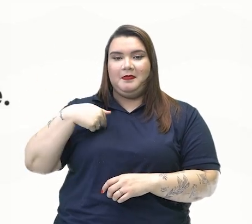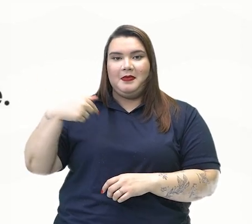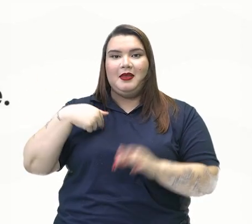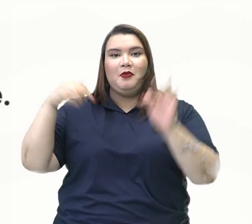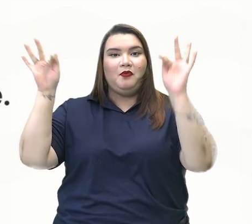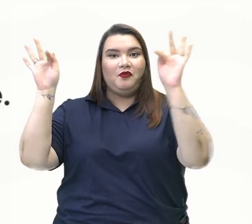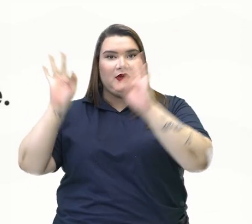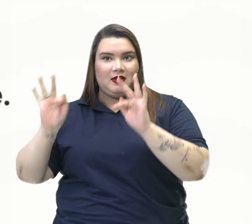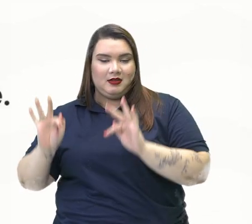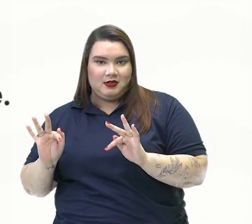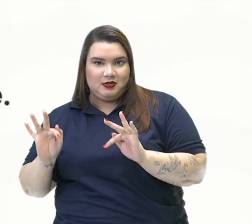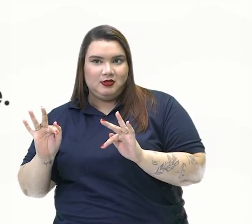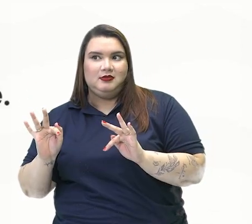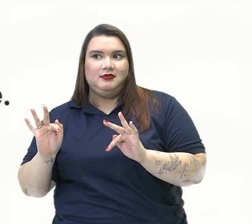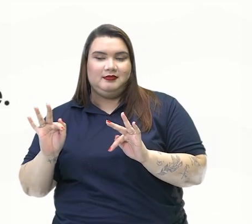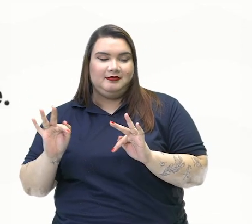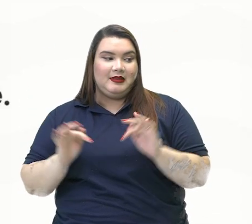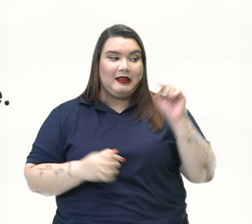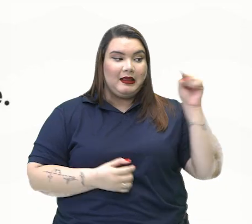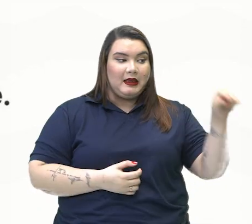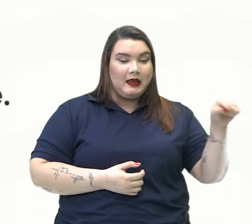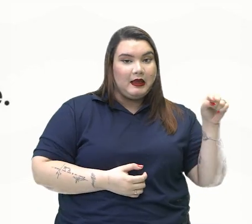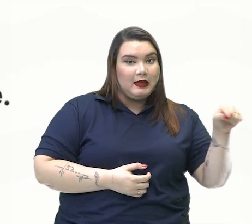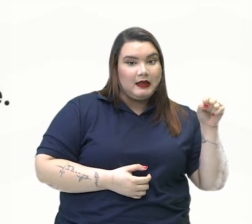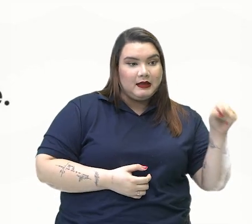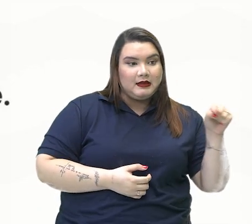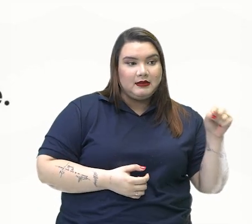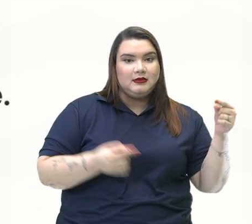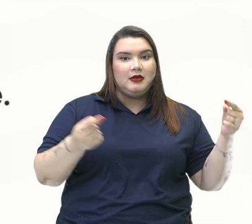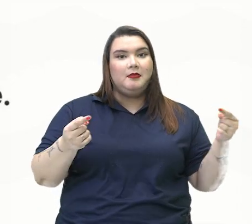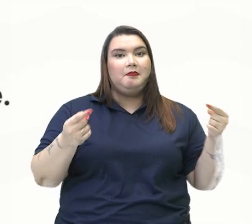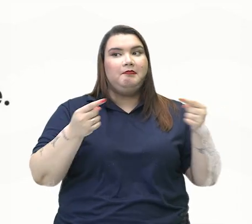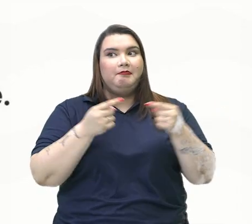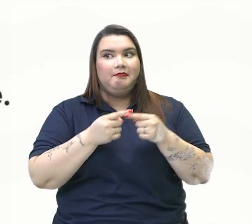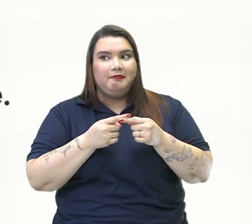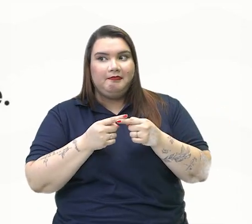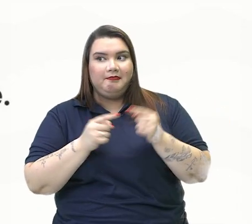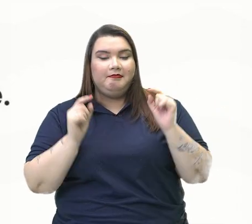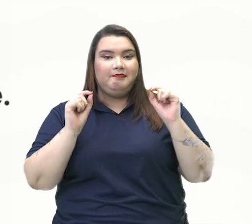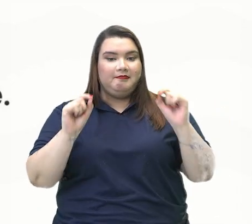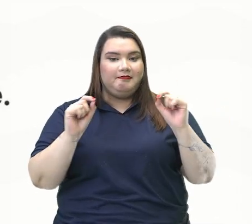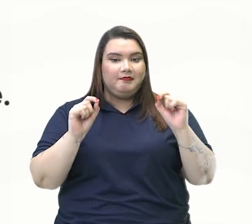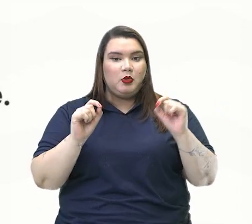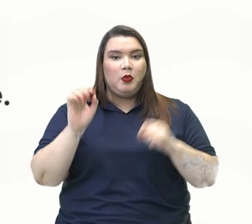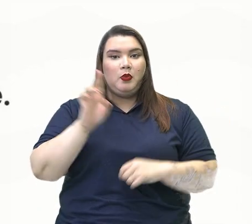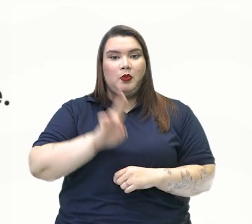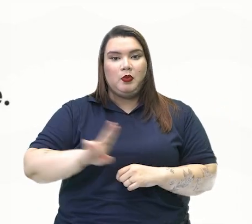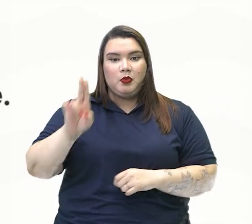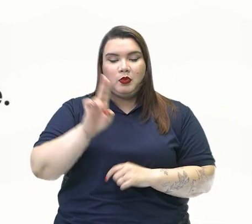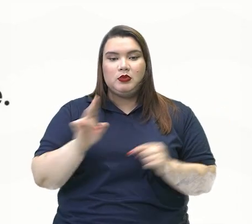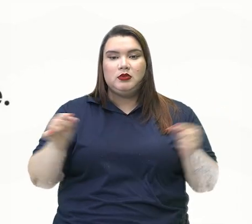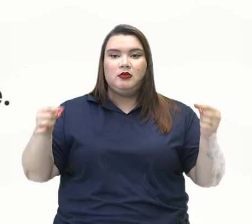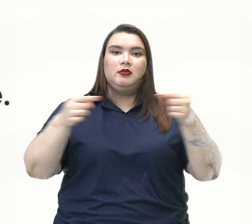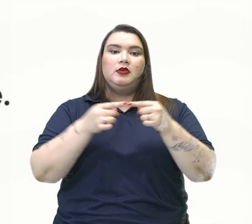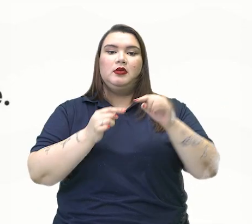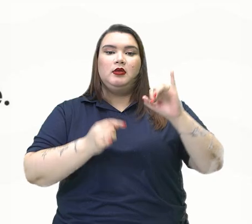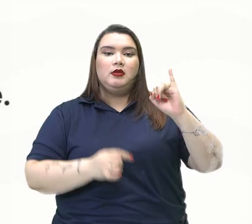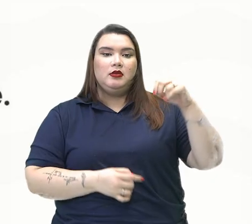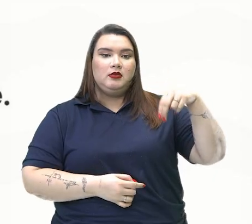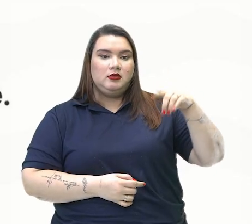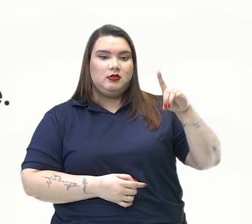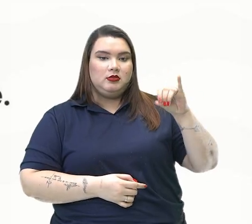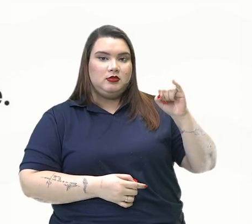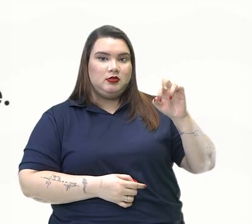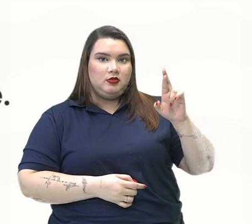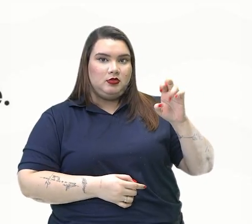direto. Mas, se eu estou repetindo, falando algo que eu ouvi, eu estou utilizando o discurso indireto. Então, she said